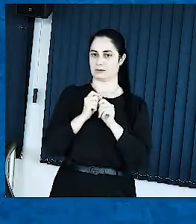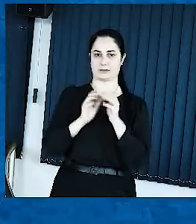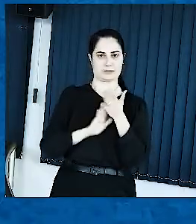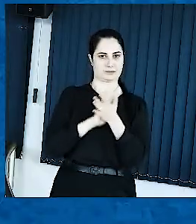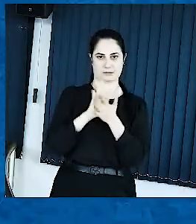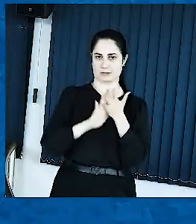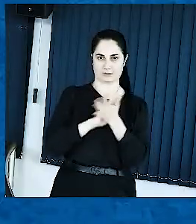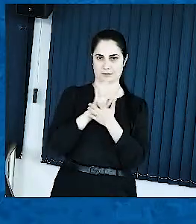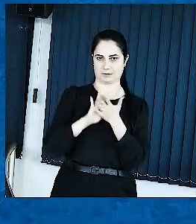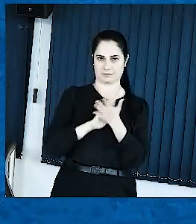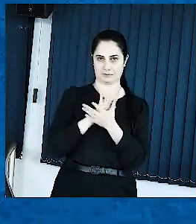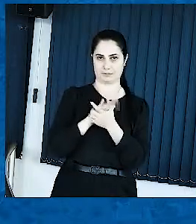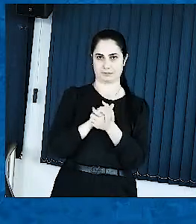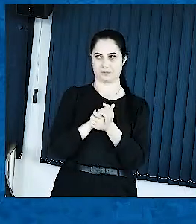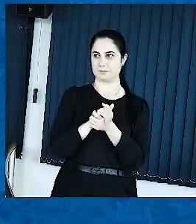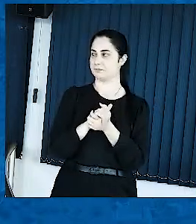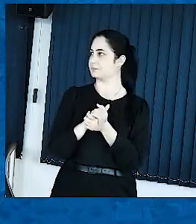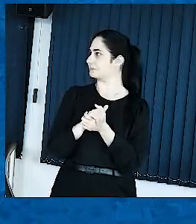nada.